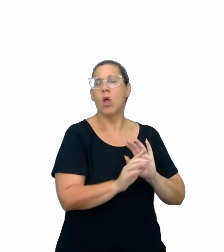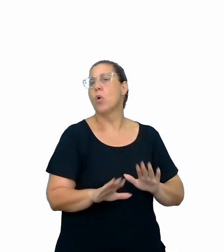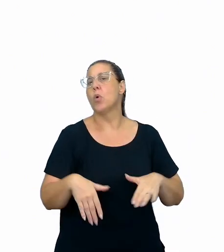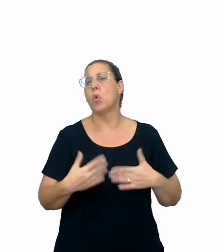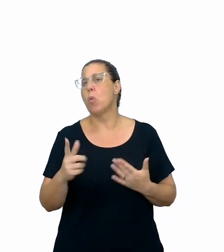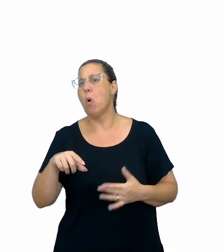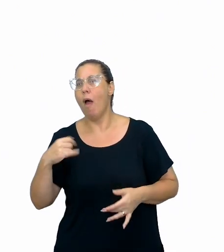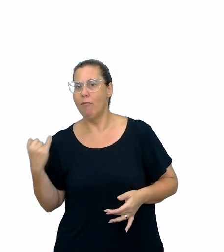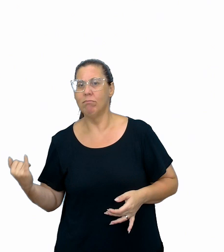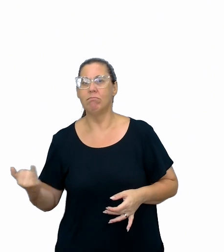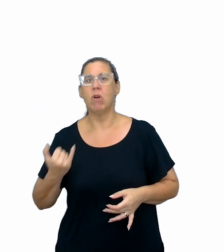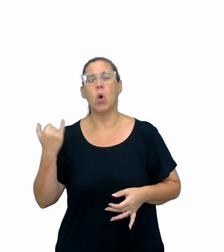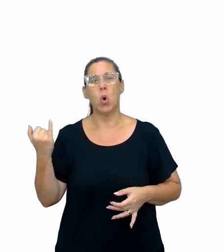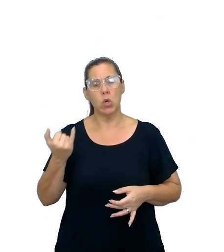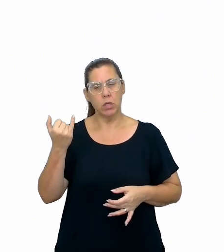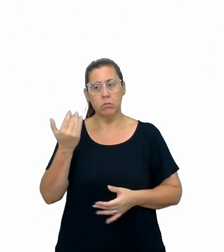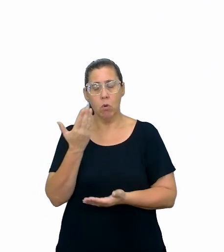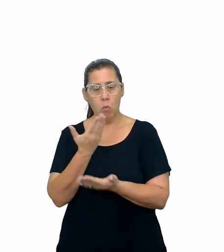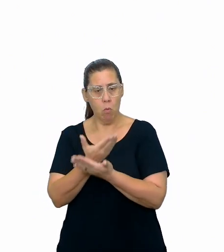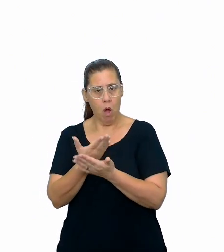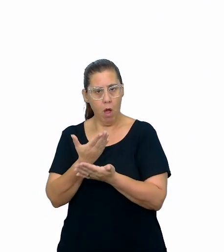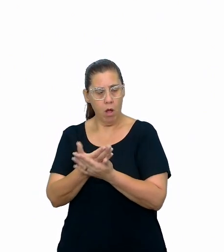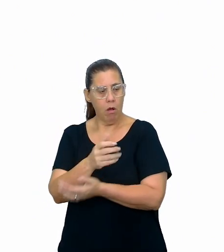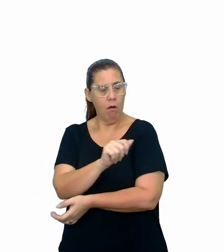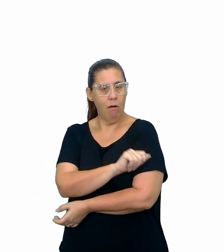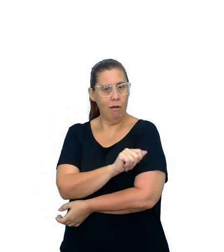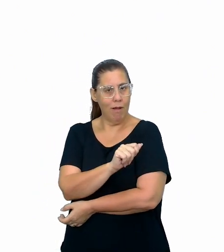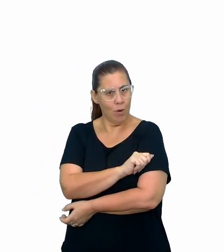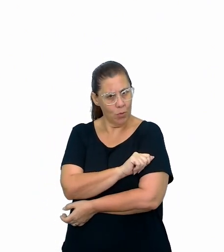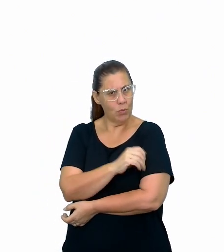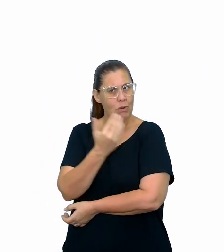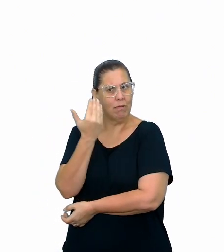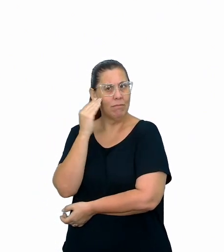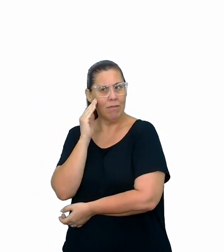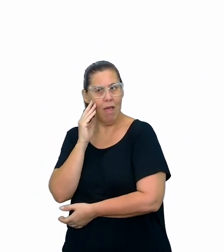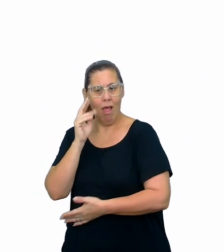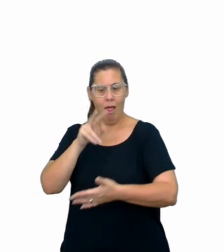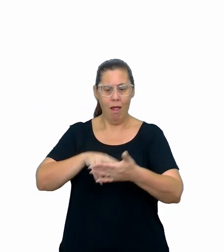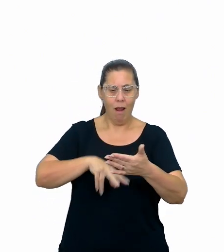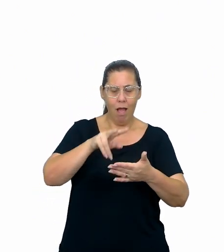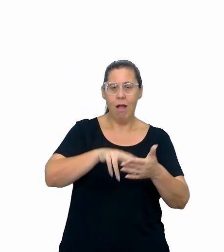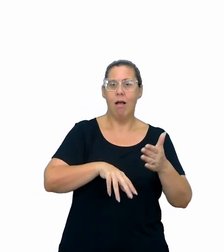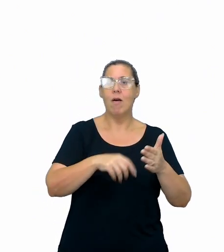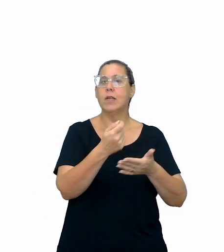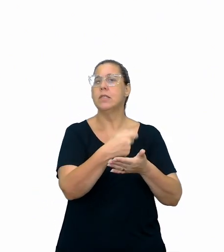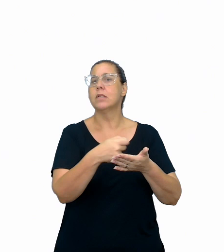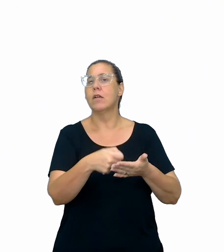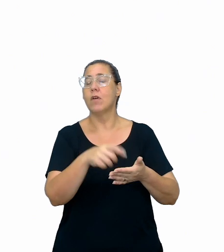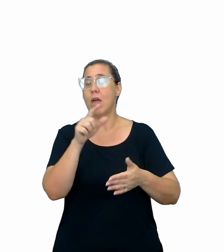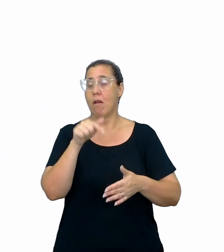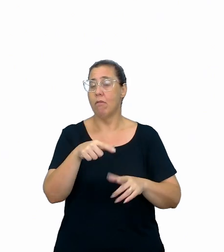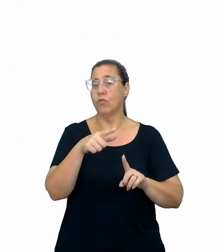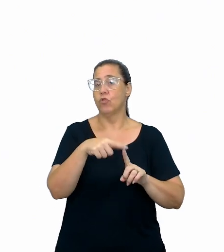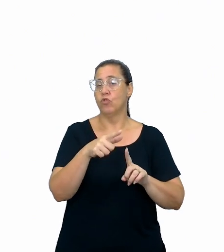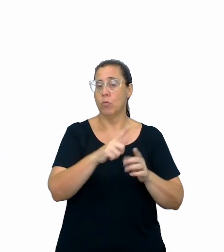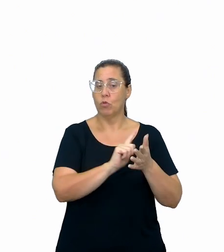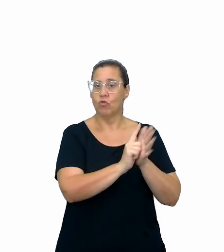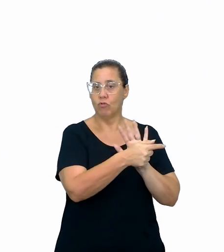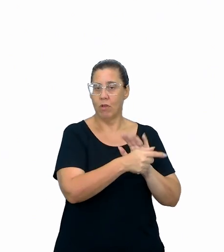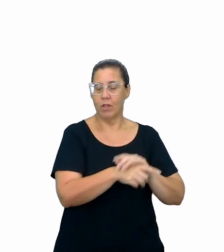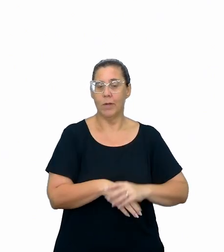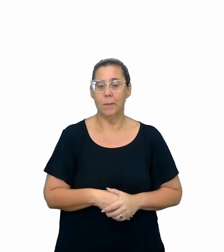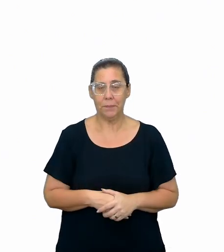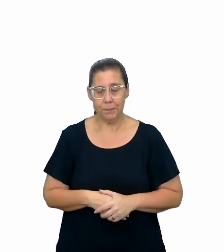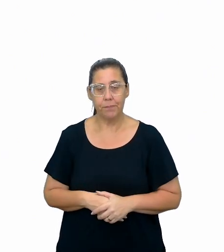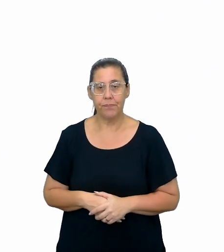isso é importante para que o estudante possa aprender a ler e escrever textos desse gênero.